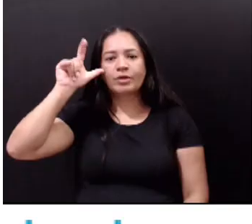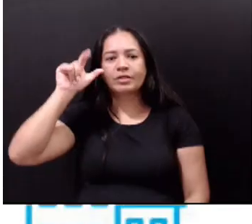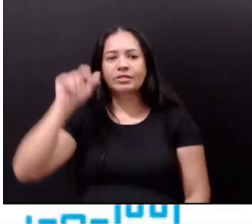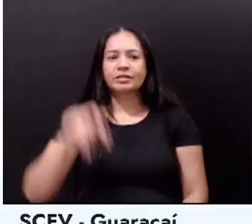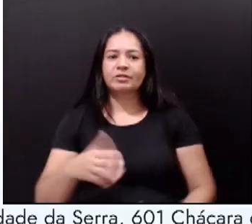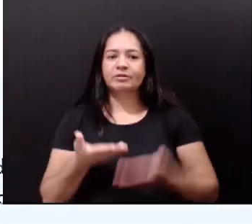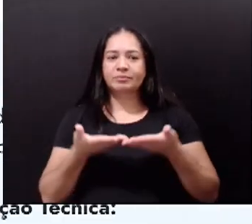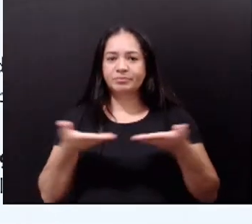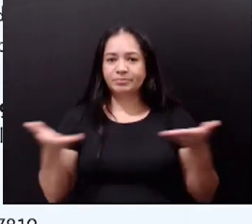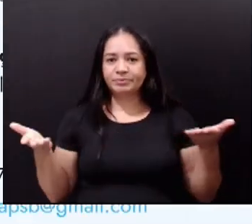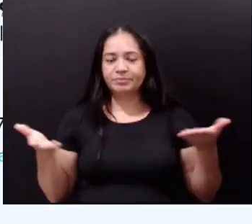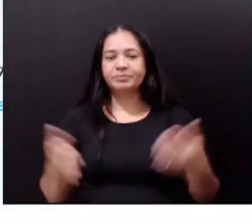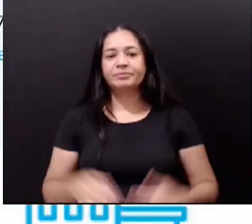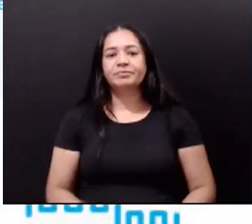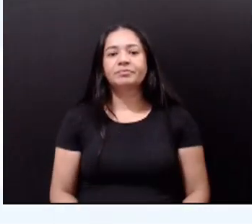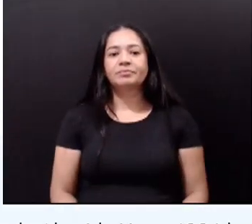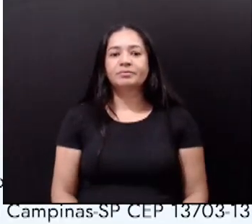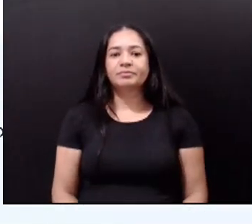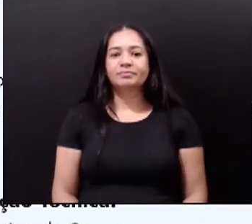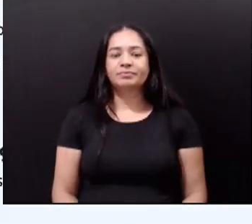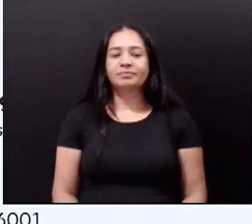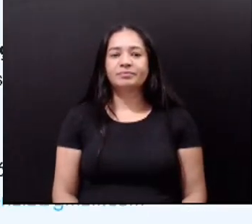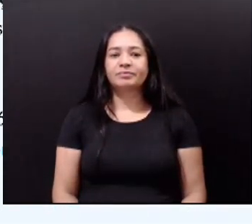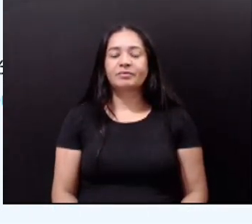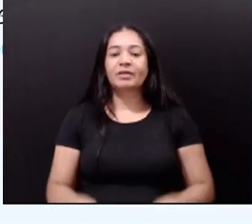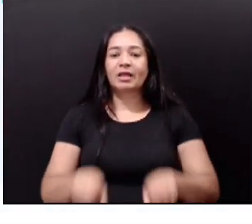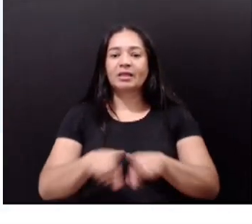@seta-institucional, né? E tem o nosso site,